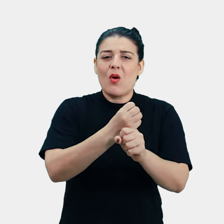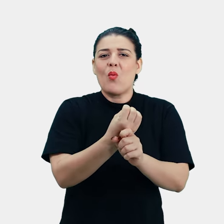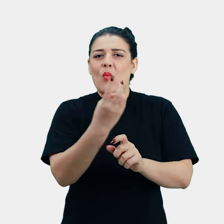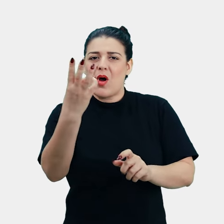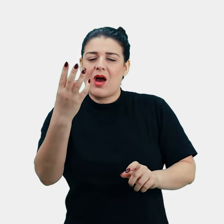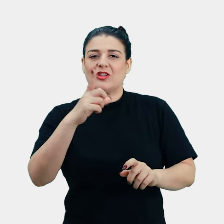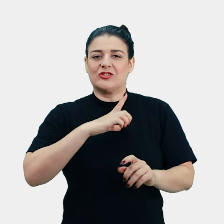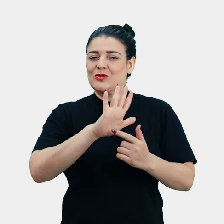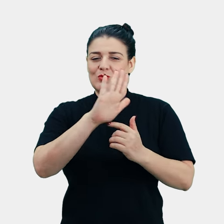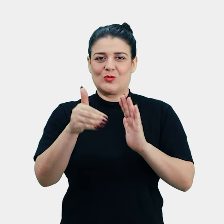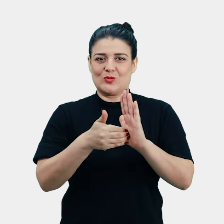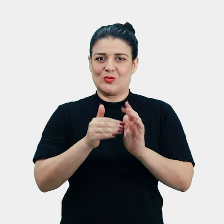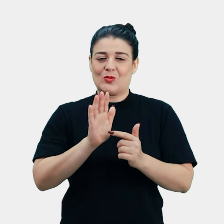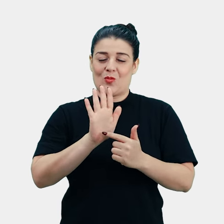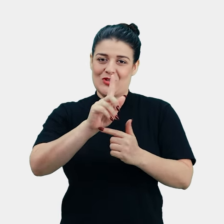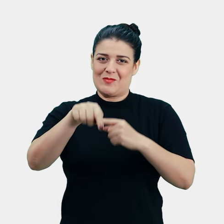abundância, ok?